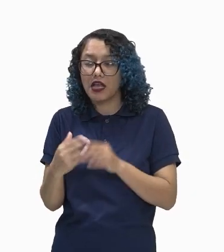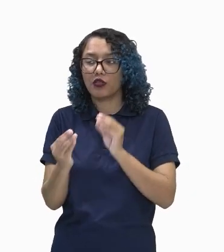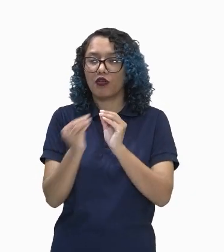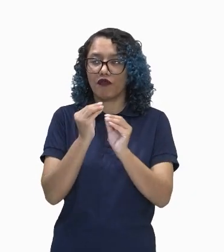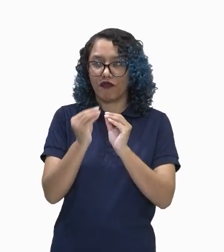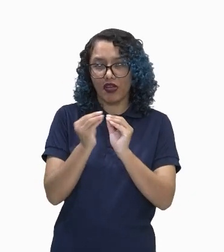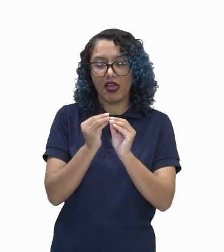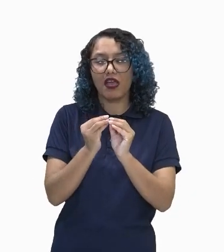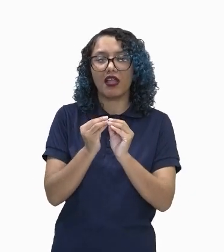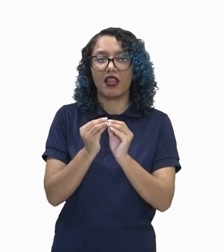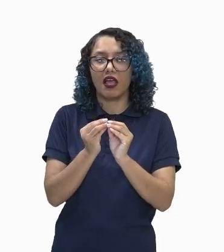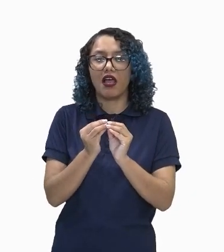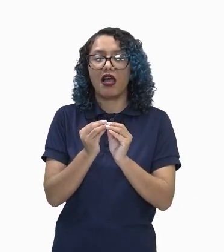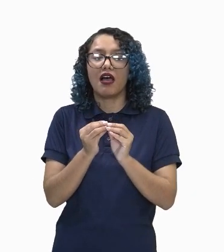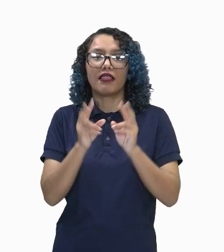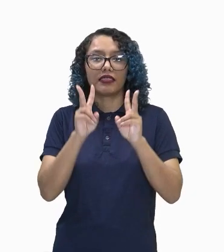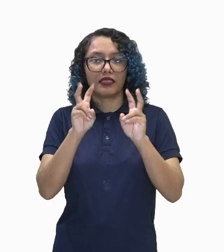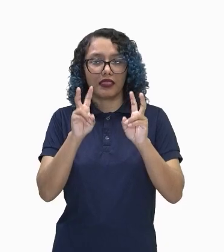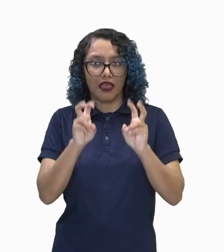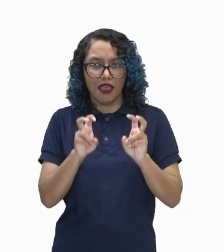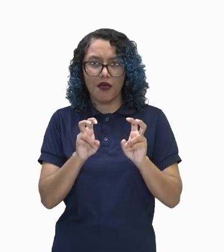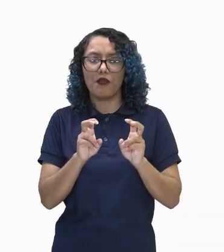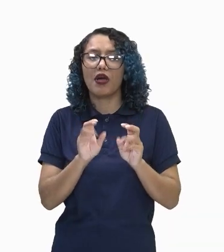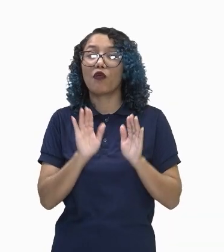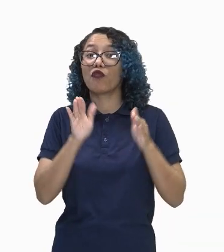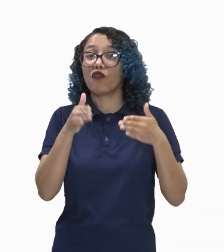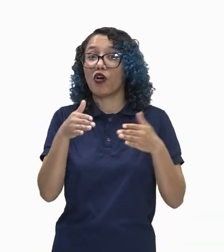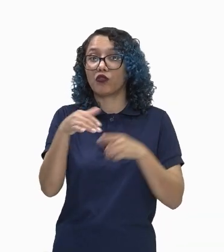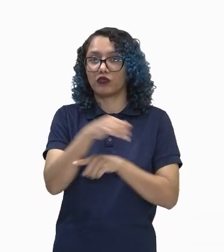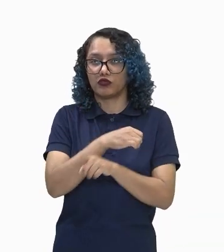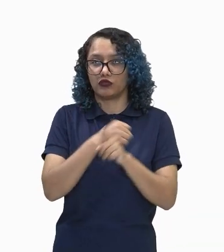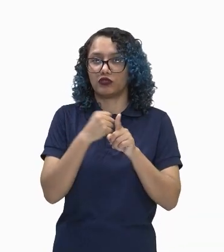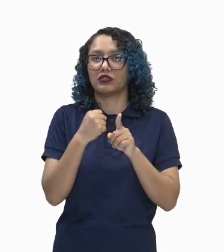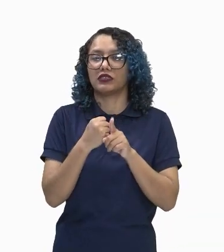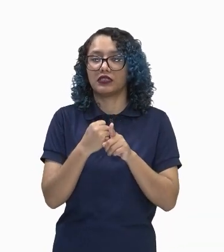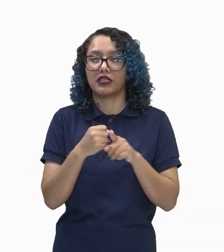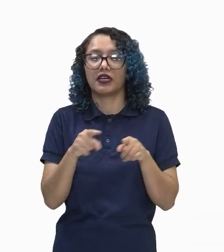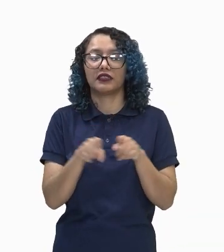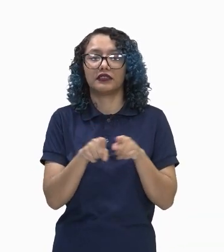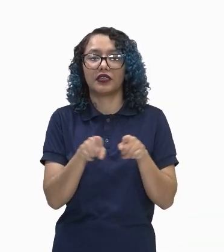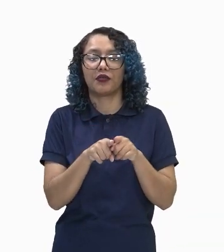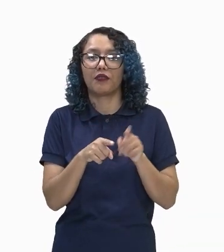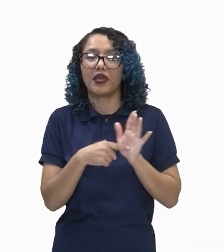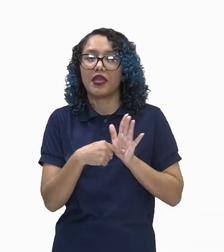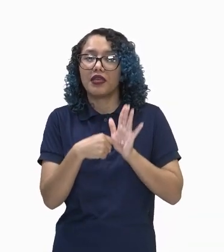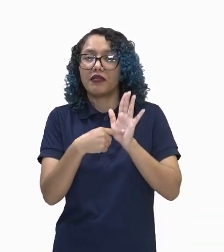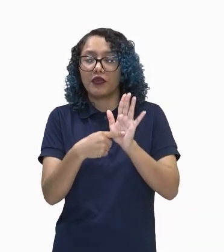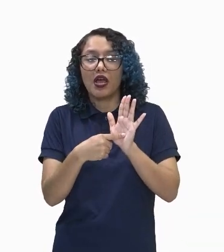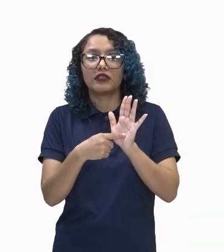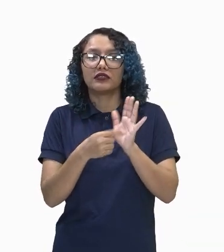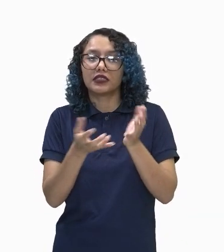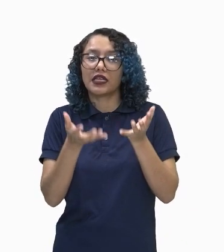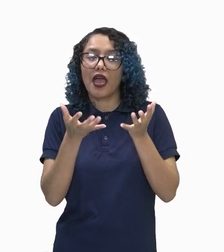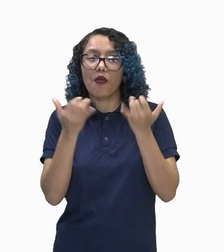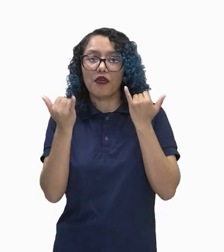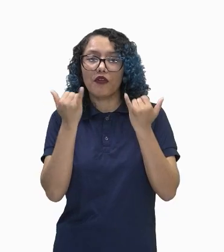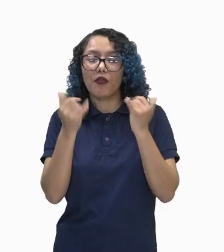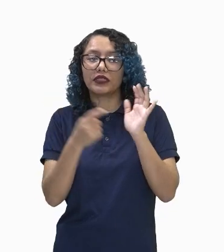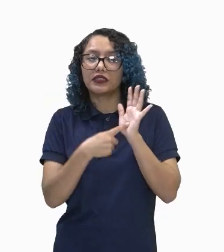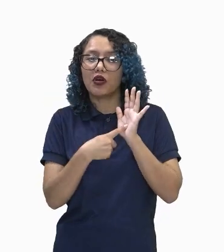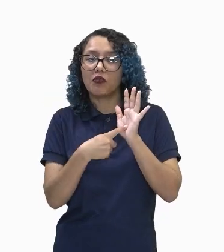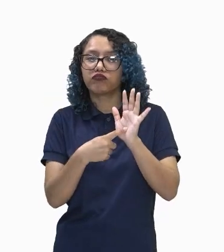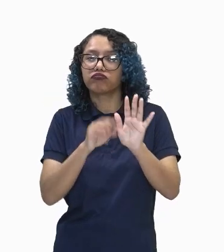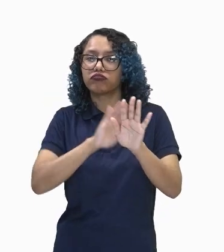costumam trabalhar temáticas sociais e trazer algum tipo de mensagem a respeito. Se você